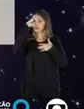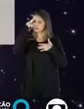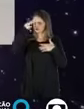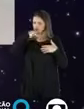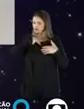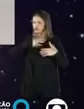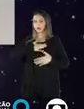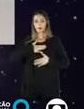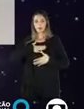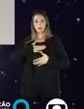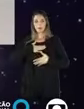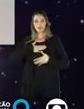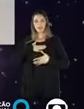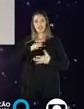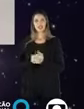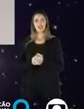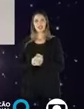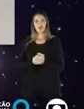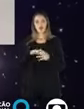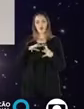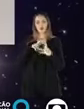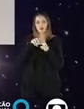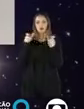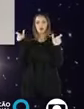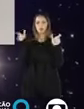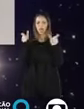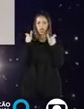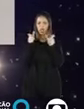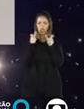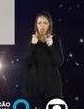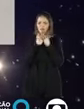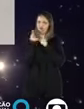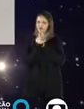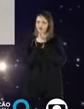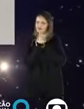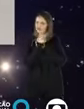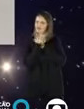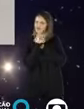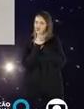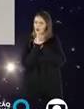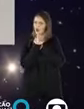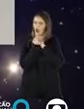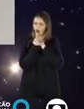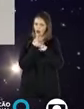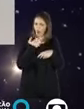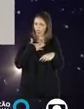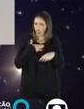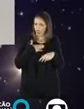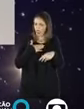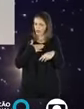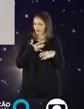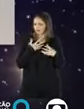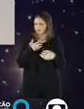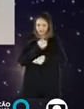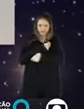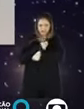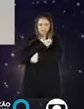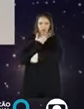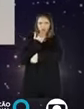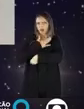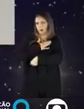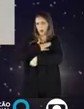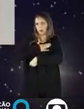mundo mais microcosmo, assim, digamos, né? Mais individual. E obviamente com a